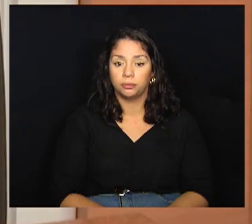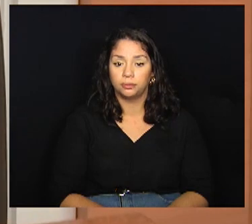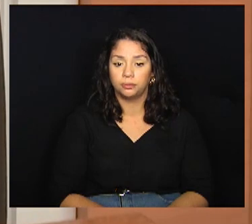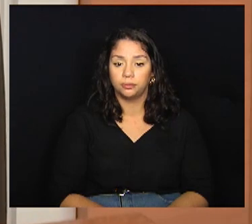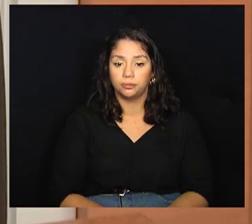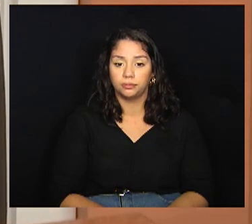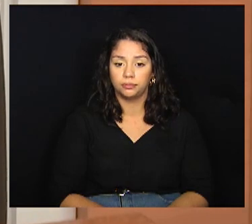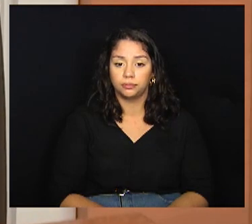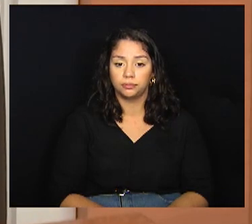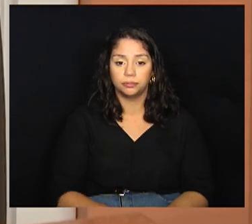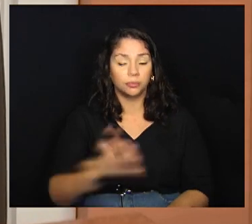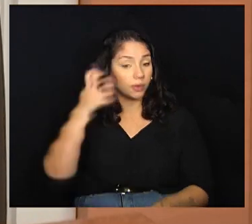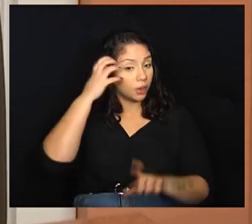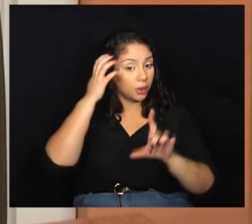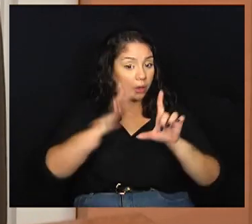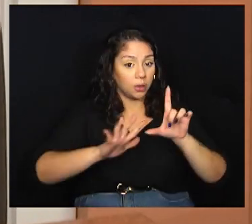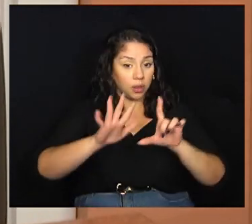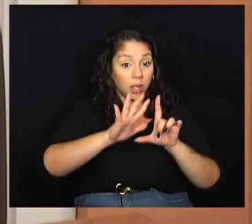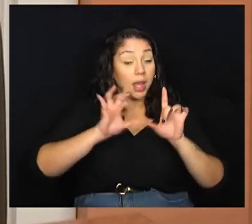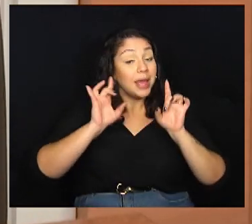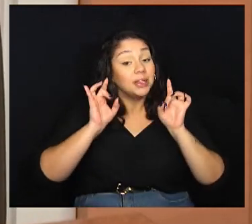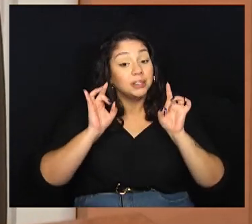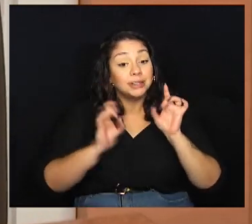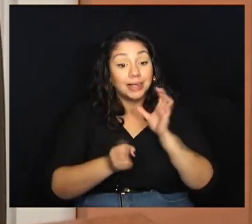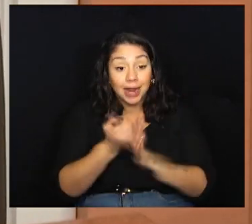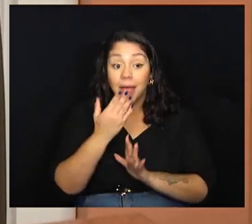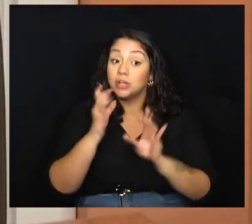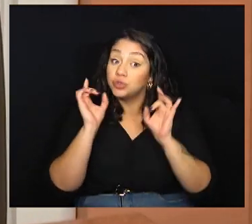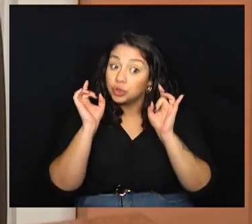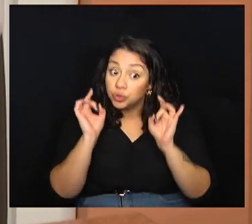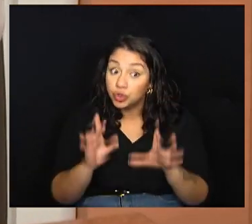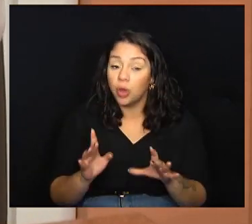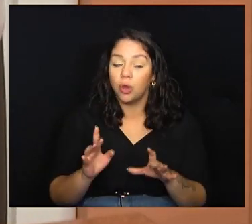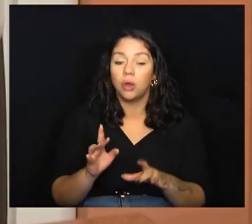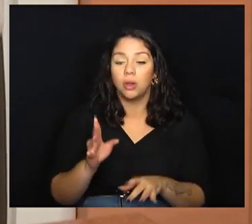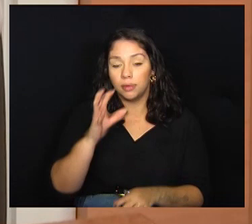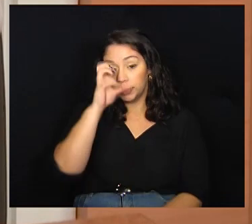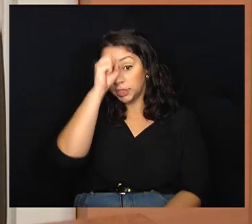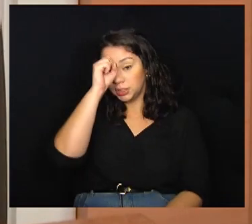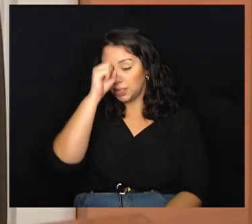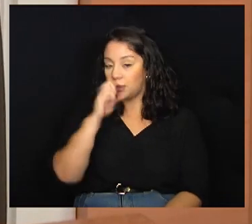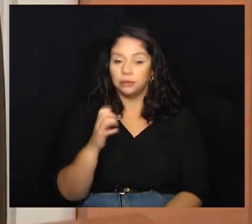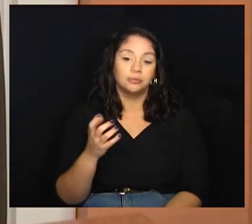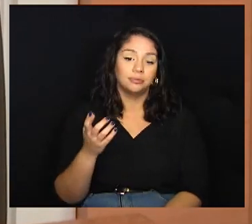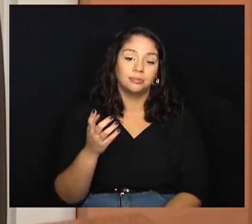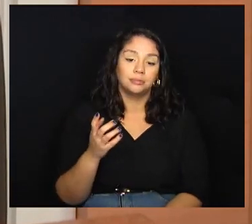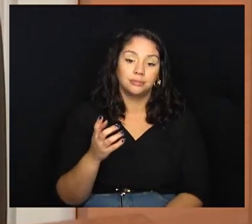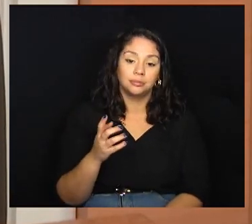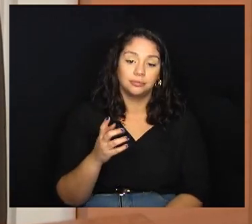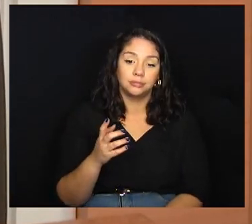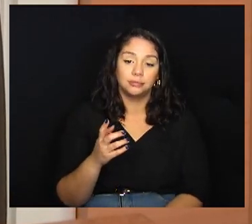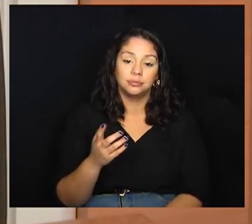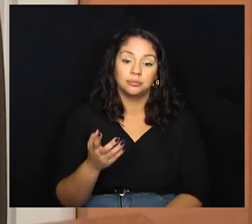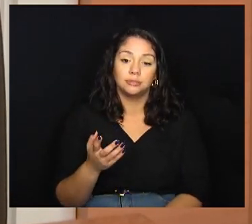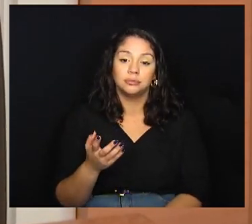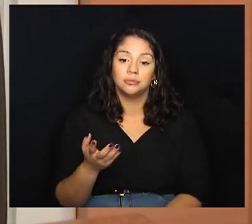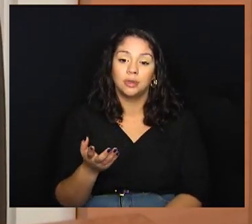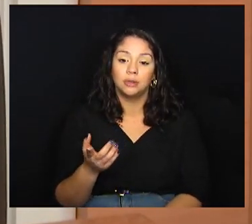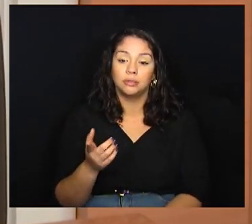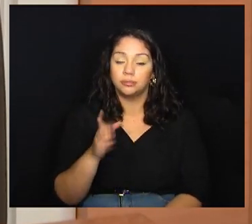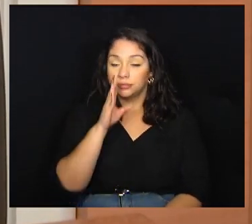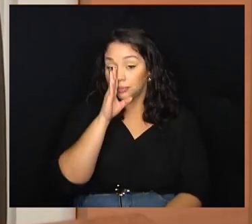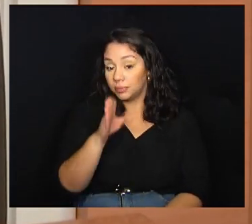fazer audiovisual é por si só um aprendizado, né? A gente aprende a fazer filmes fazendo filmes. Então, por isso que essa linha, por exemplo, para